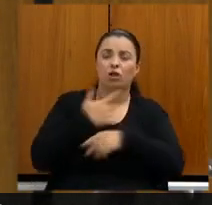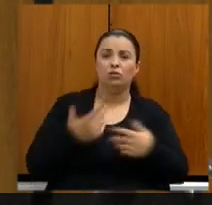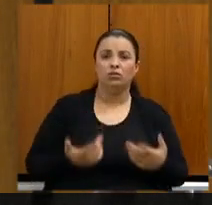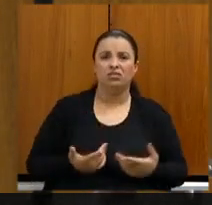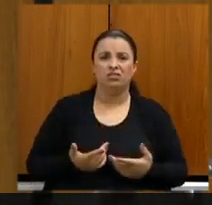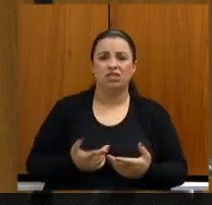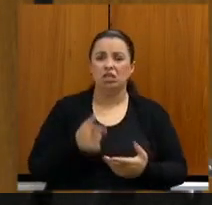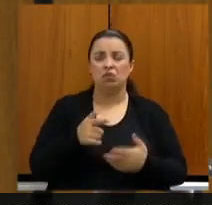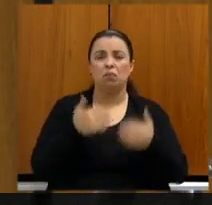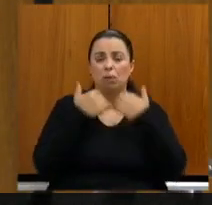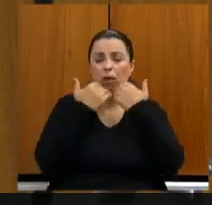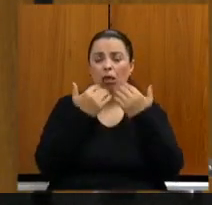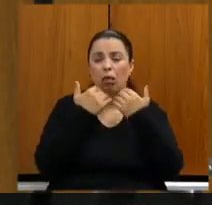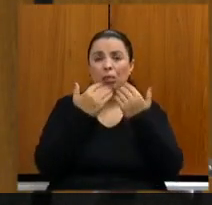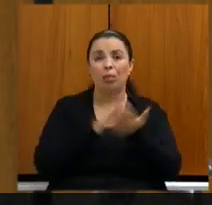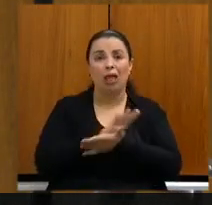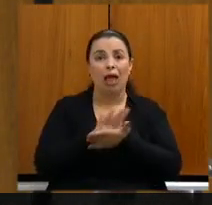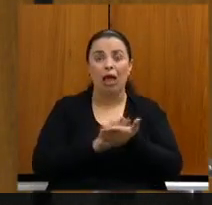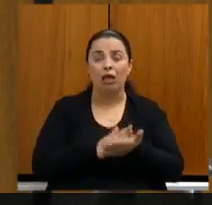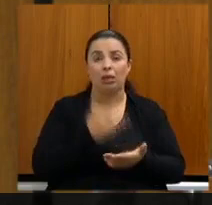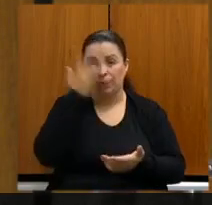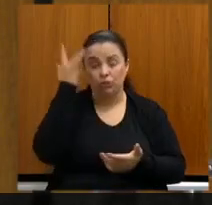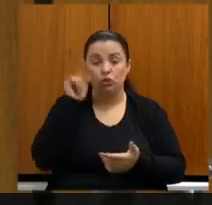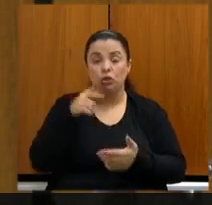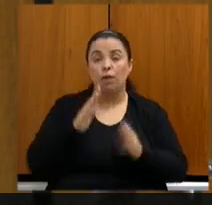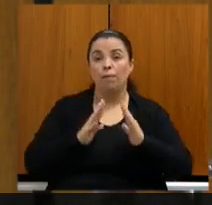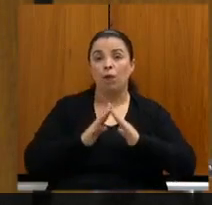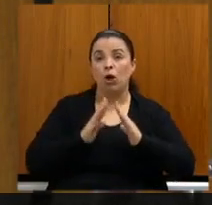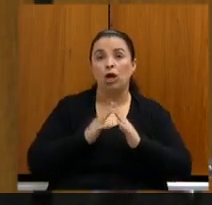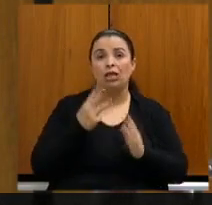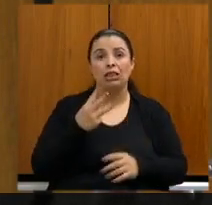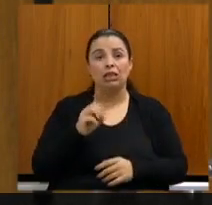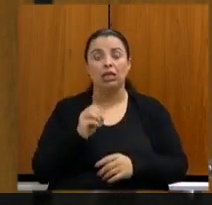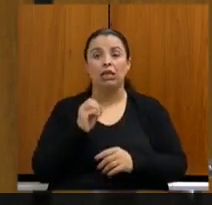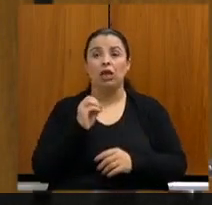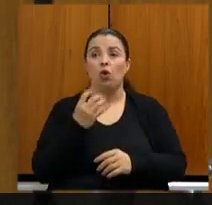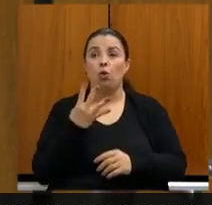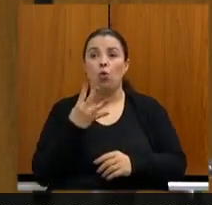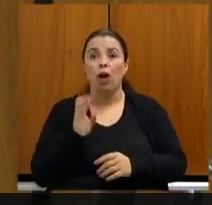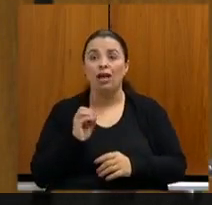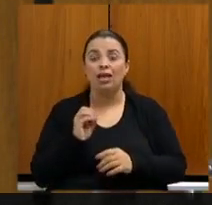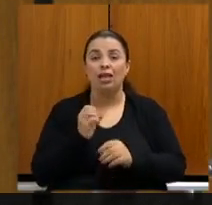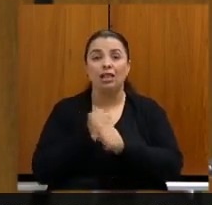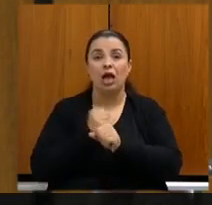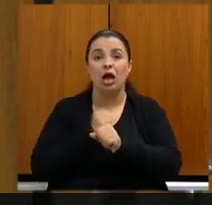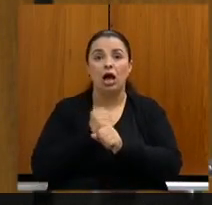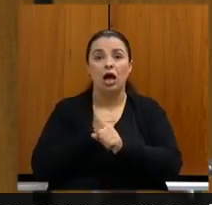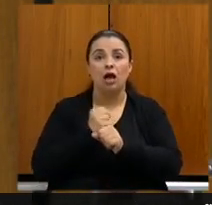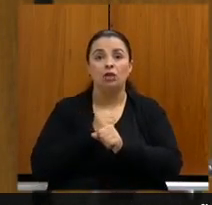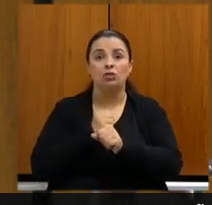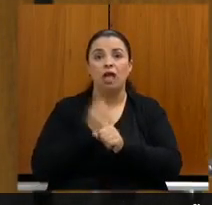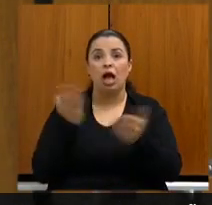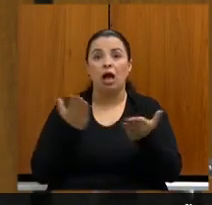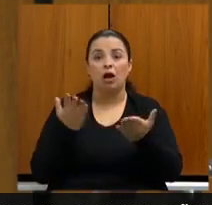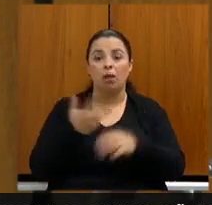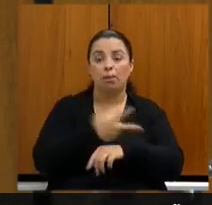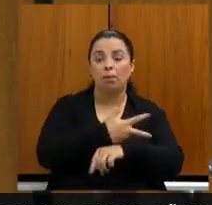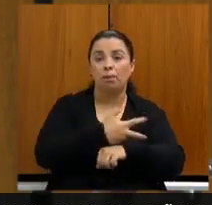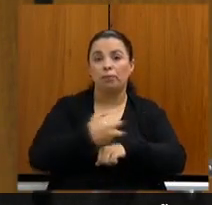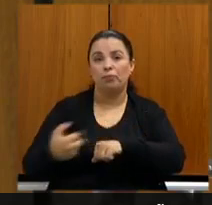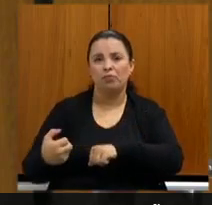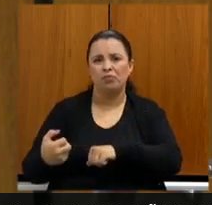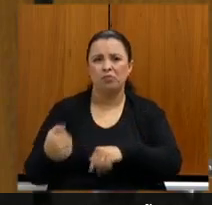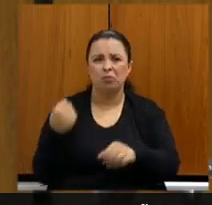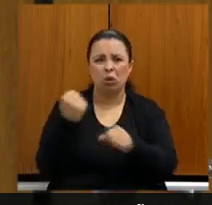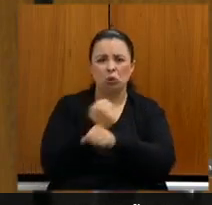mais de 40 30 anos que está ali naquele local então tendo suas moradias destruídas para construção de algo artificial que não vai servir a